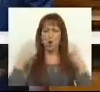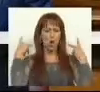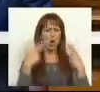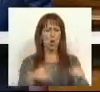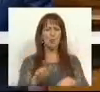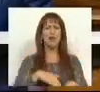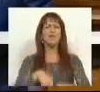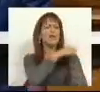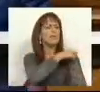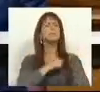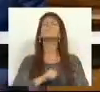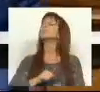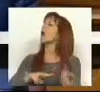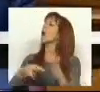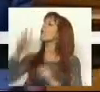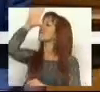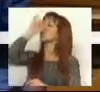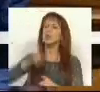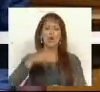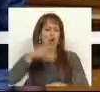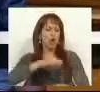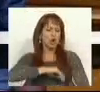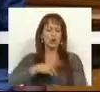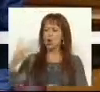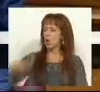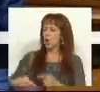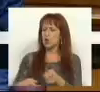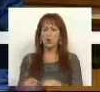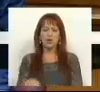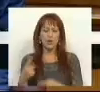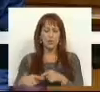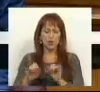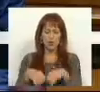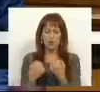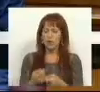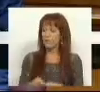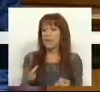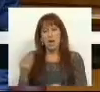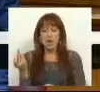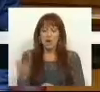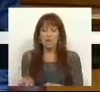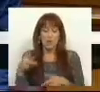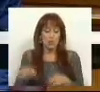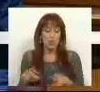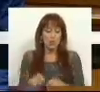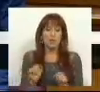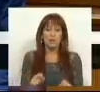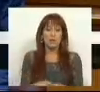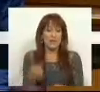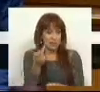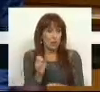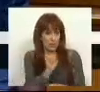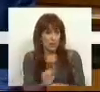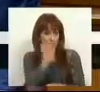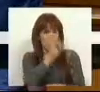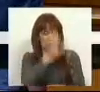que o faz em nome da reforma do Estado. Cortes nos salários, cortes nas prestações sociais, reformas nos seus reformados, Sr.